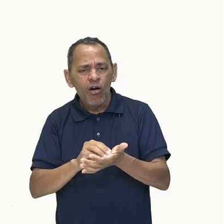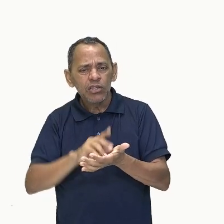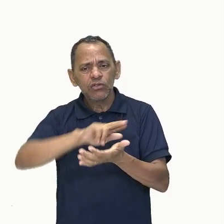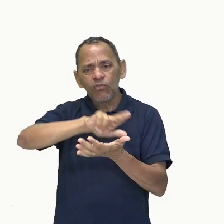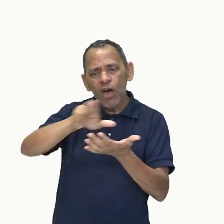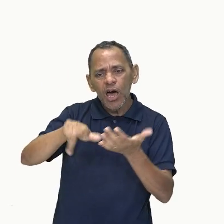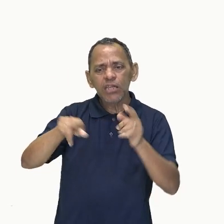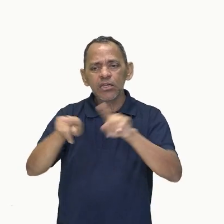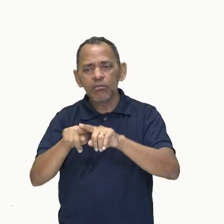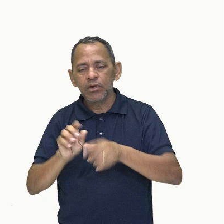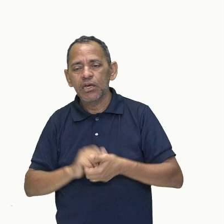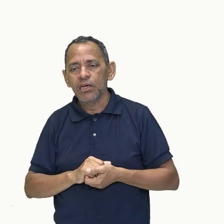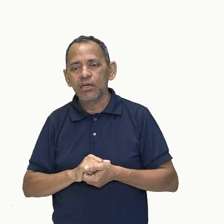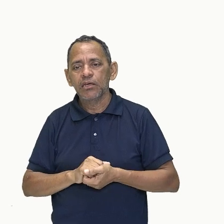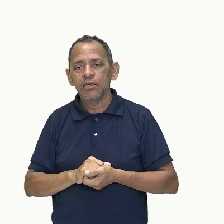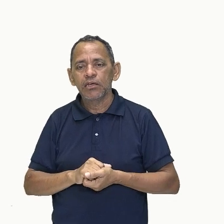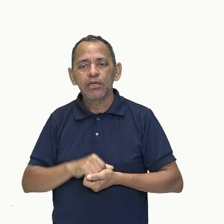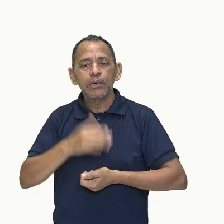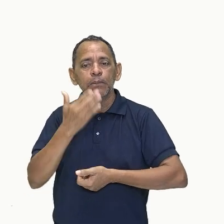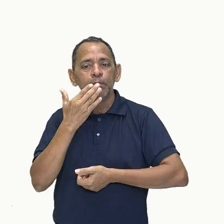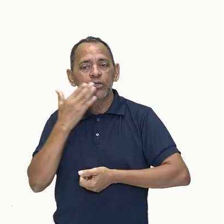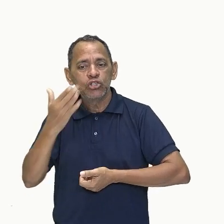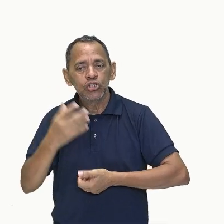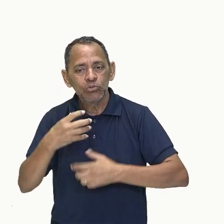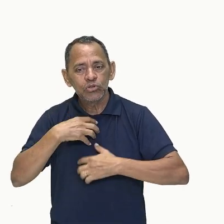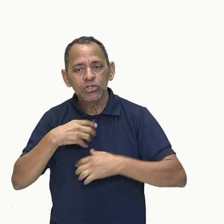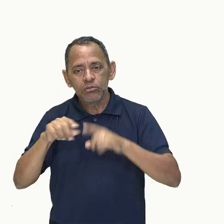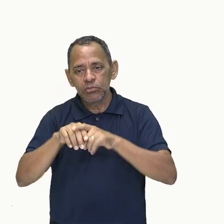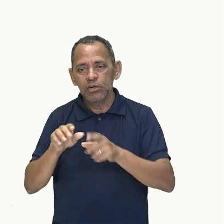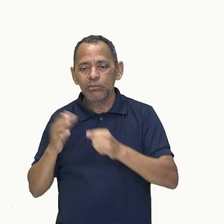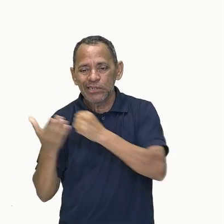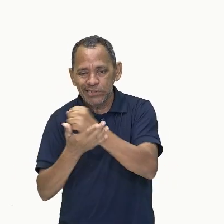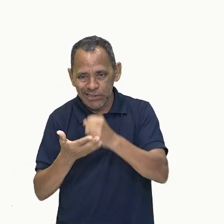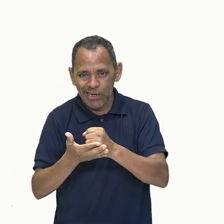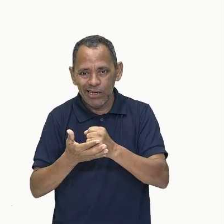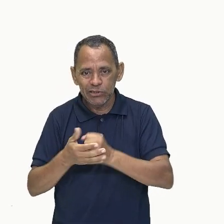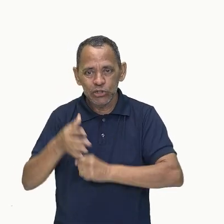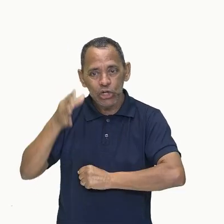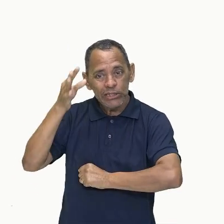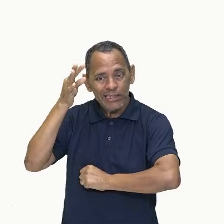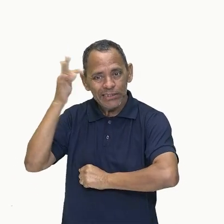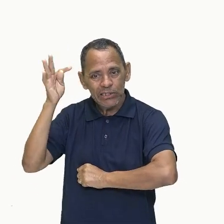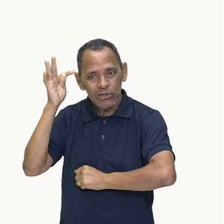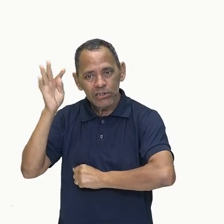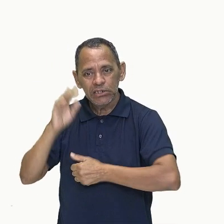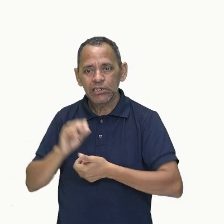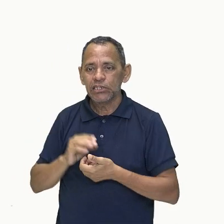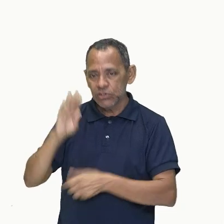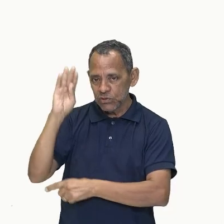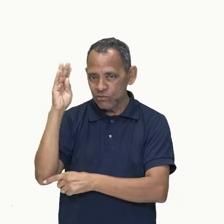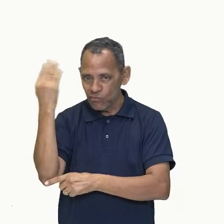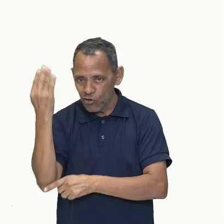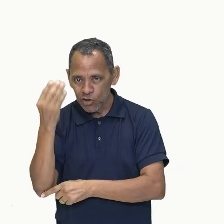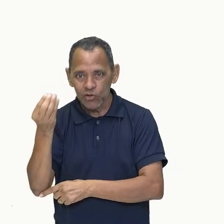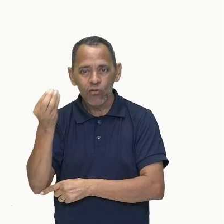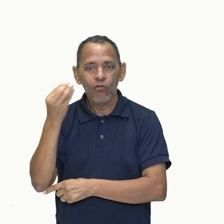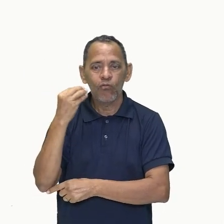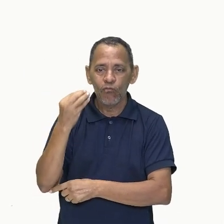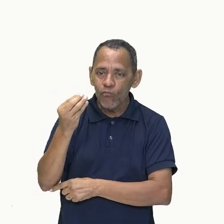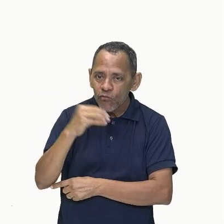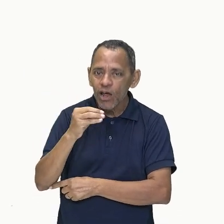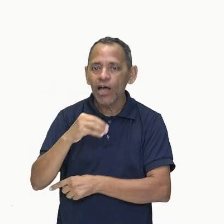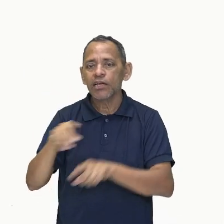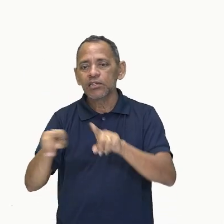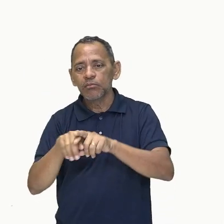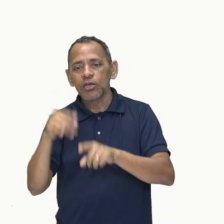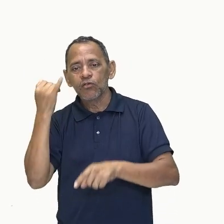apelo emocional e baseadas aí em teorias da conspiração, se espalham de uma velocidade impressionante. Então, o que nós